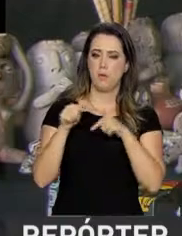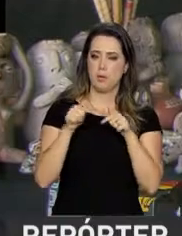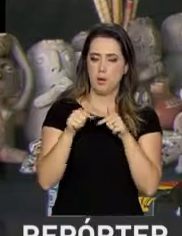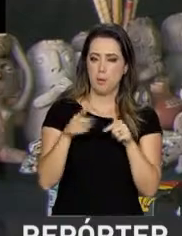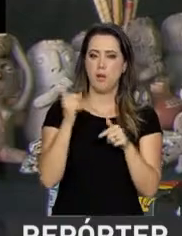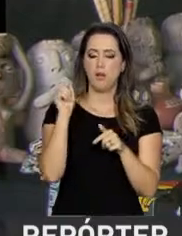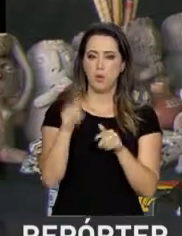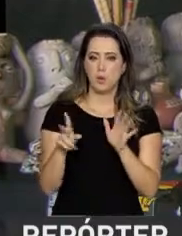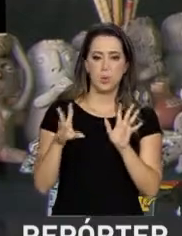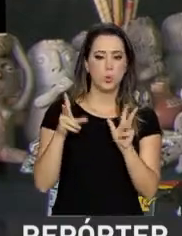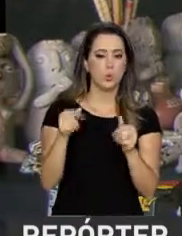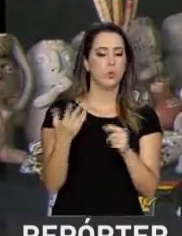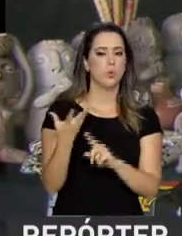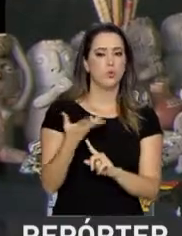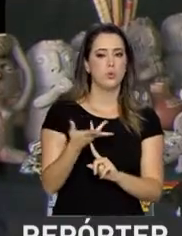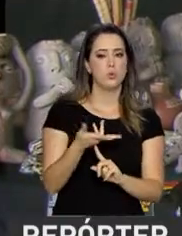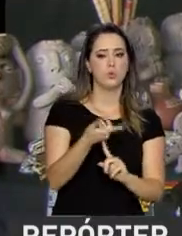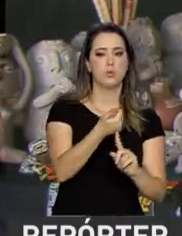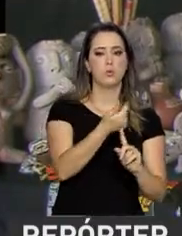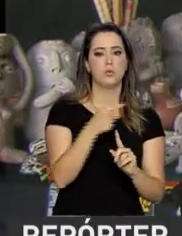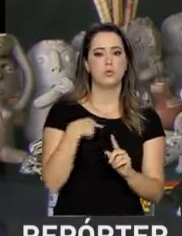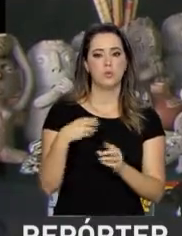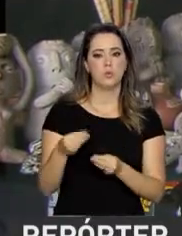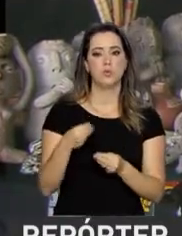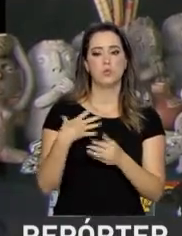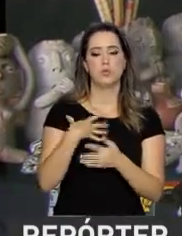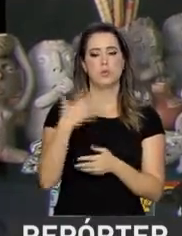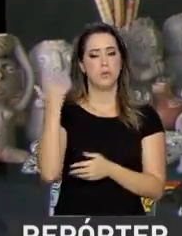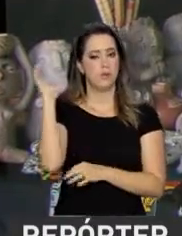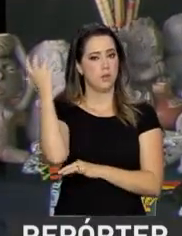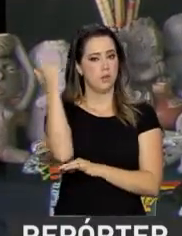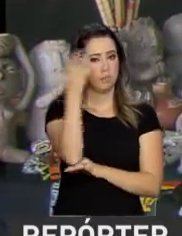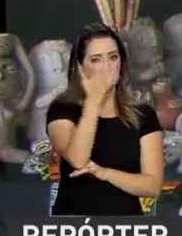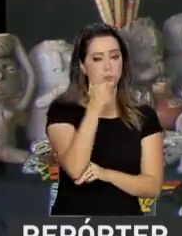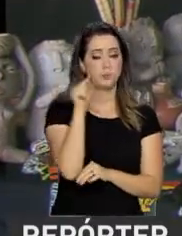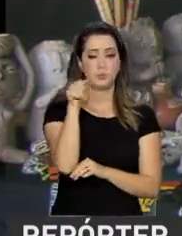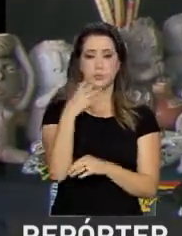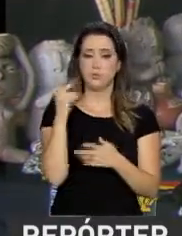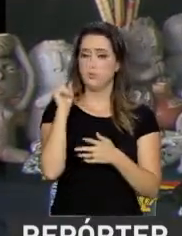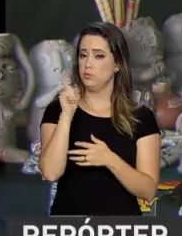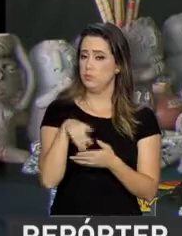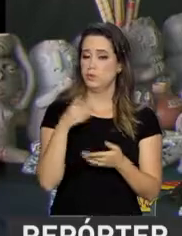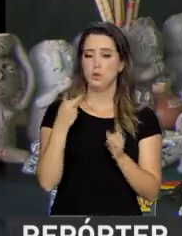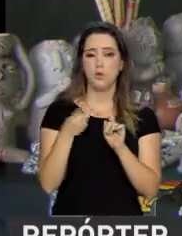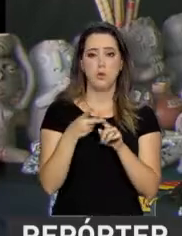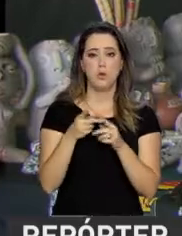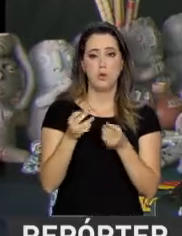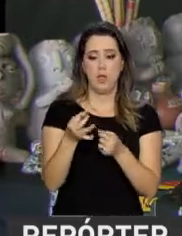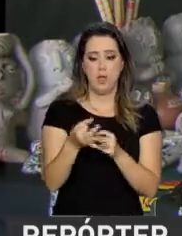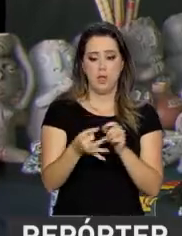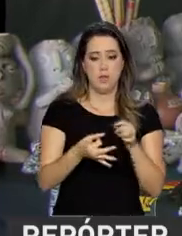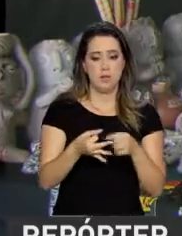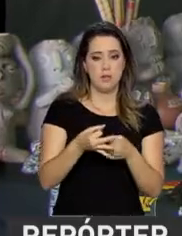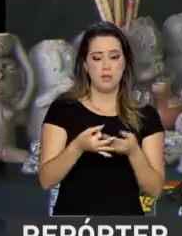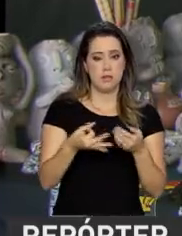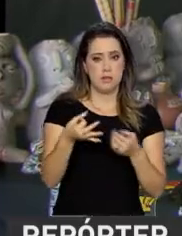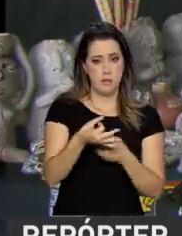família todos e artesanato que vem da mãe natureza é tão são as sementes